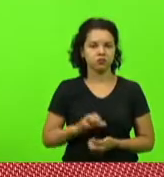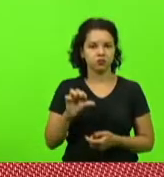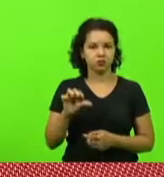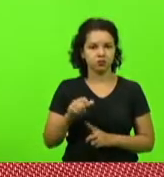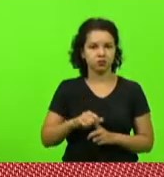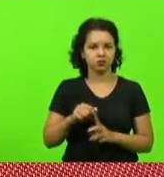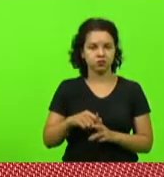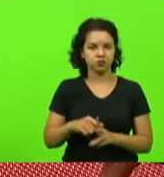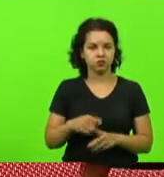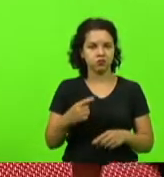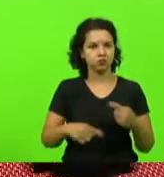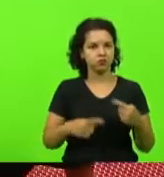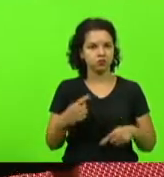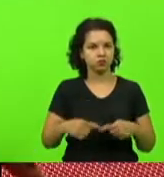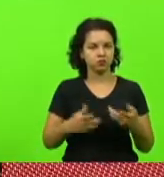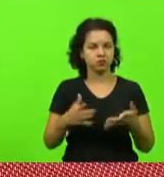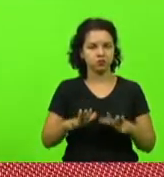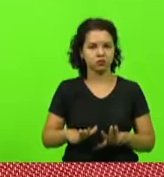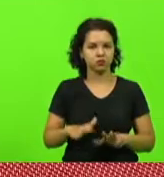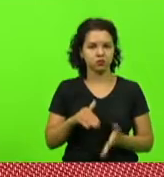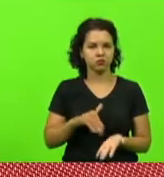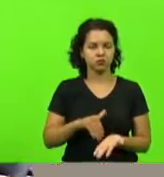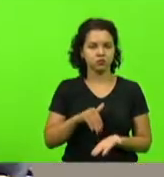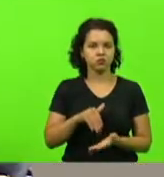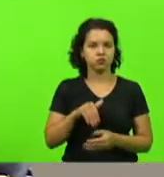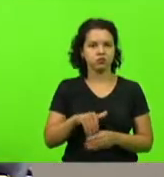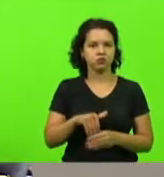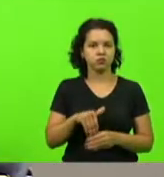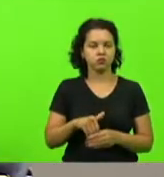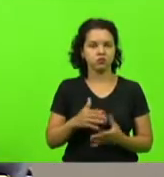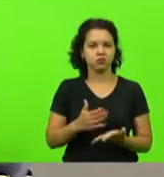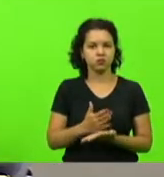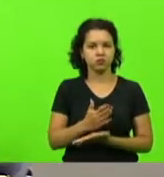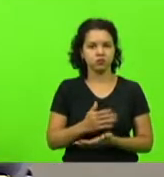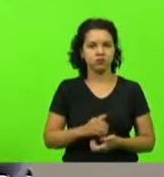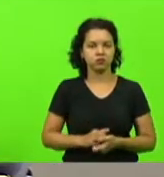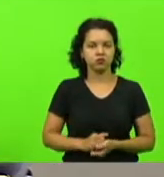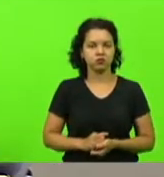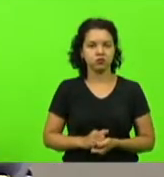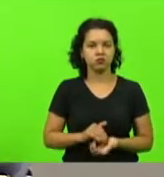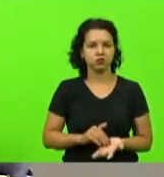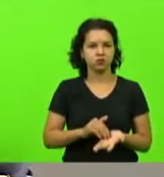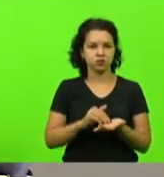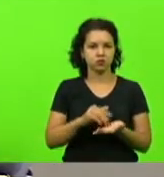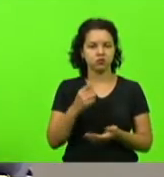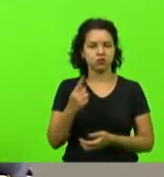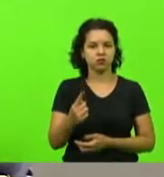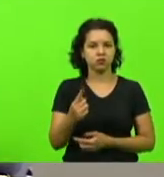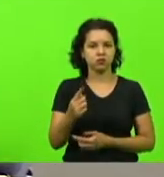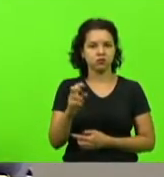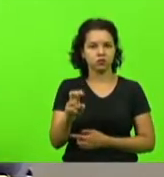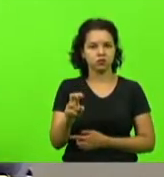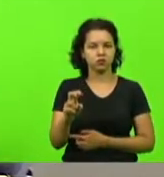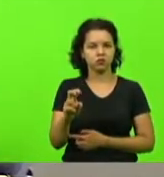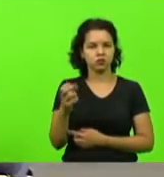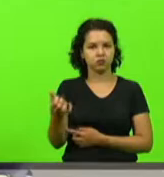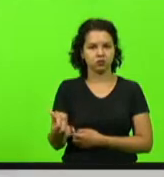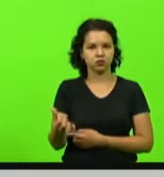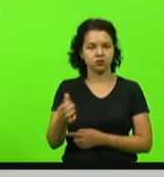não havendo quem queira discutir, em votação, aprovado. Moção número 156, autor, deputado Bruno